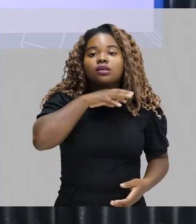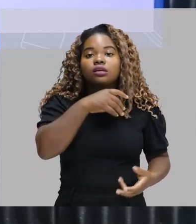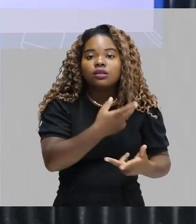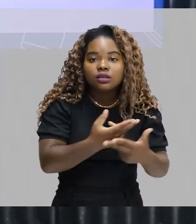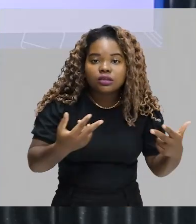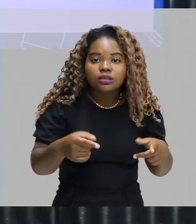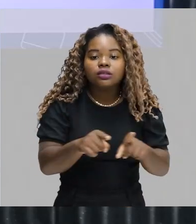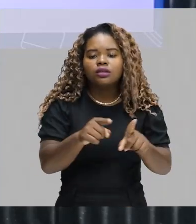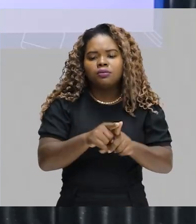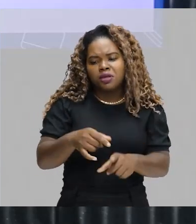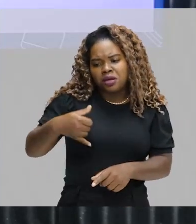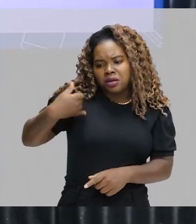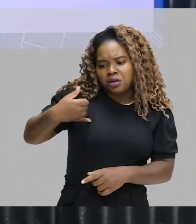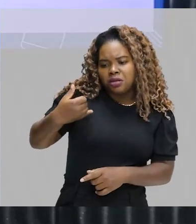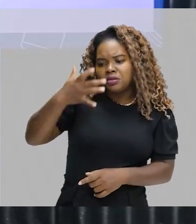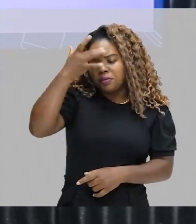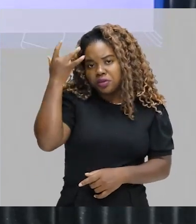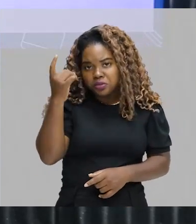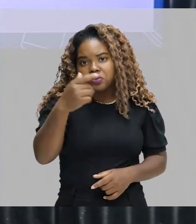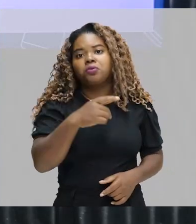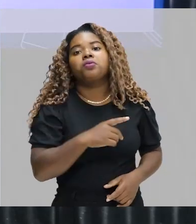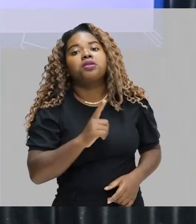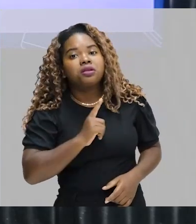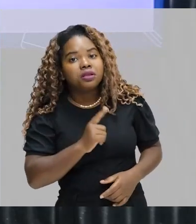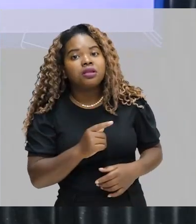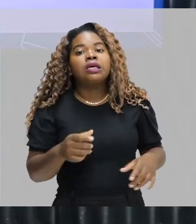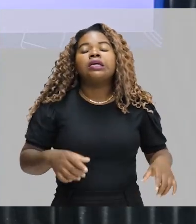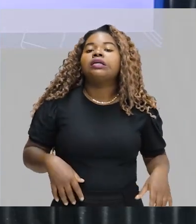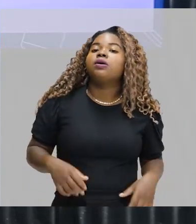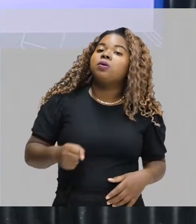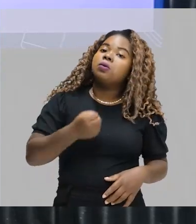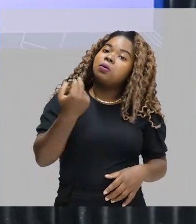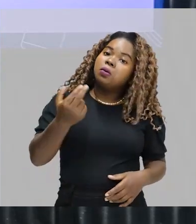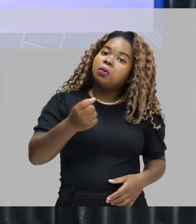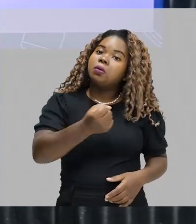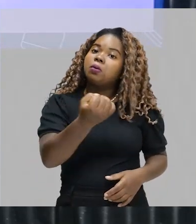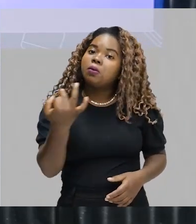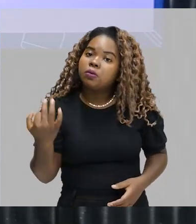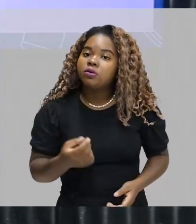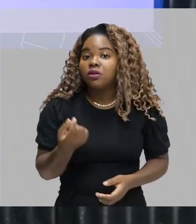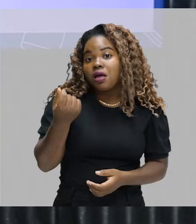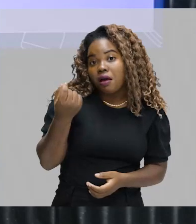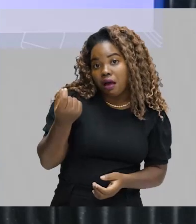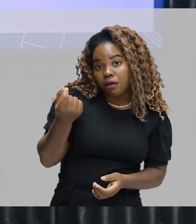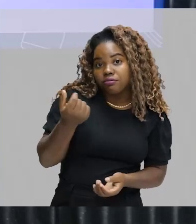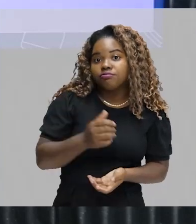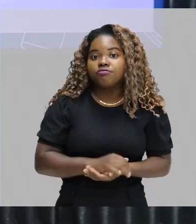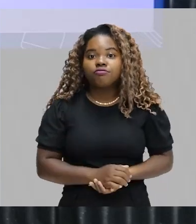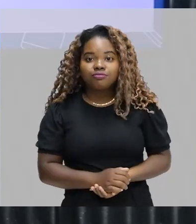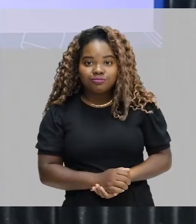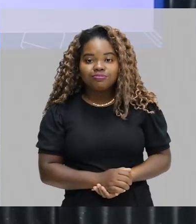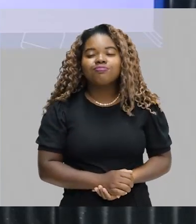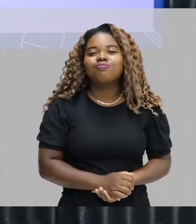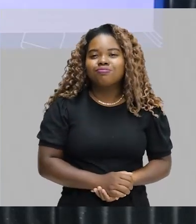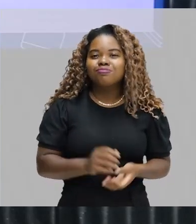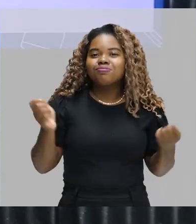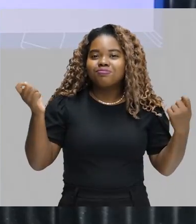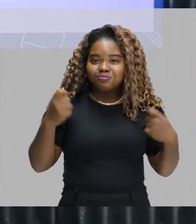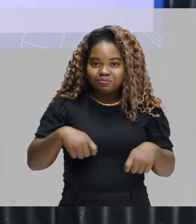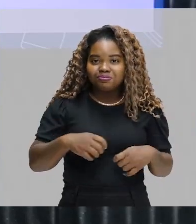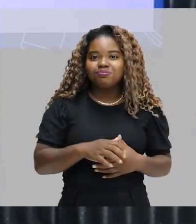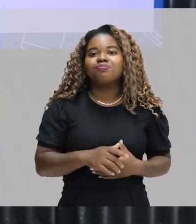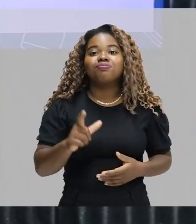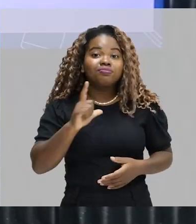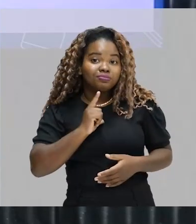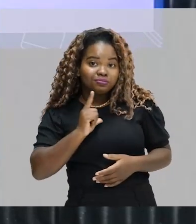de anos que esse sujeito possui, ou a quantidade de valor financeiro ou de dinheiro que eu possuo, que eu